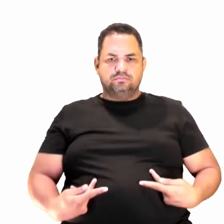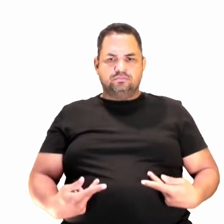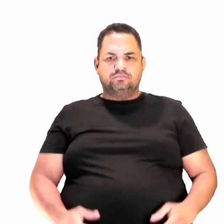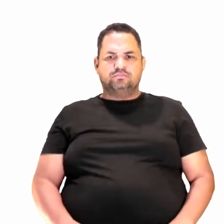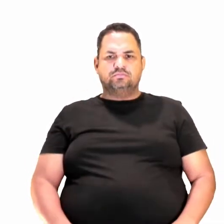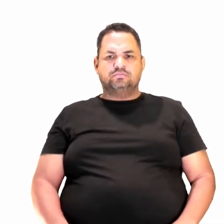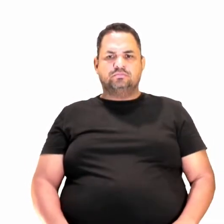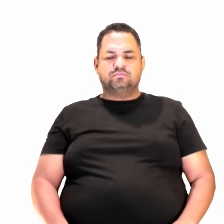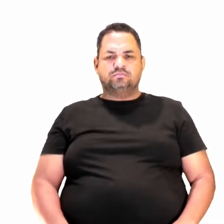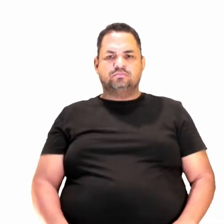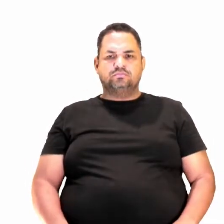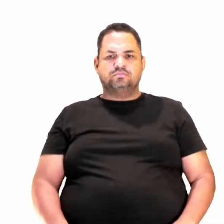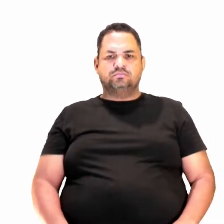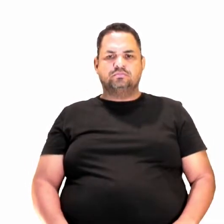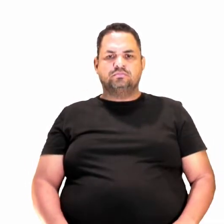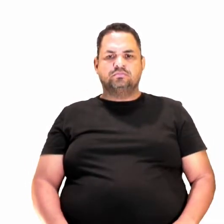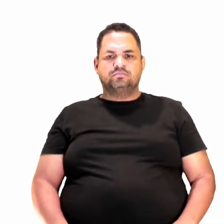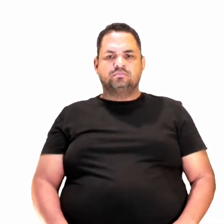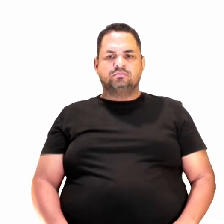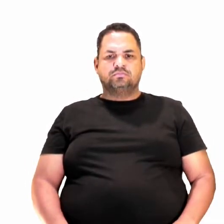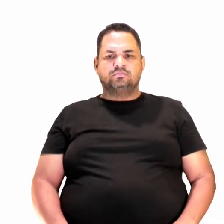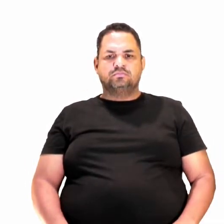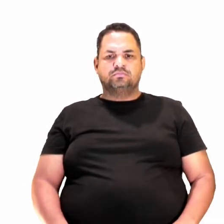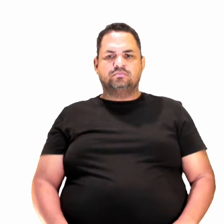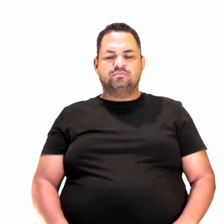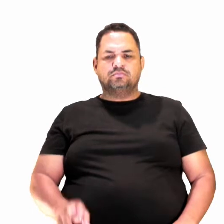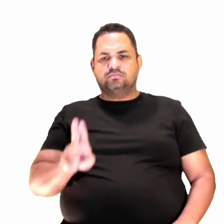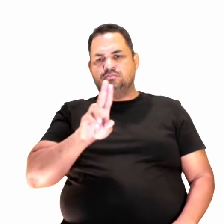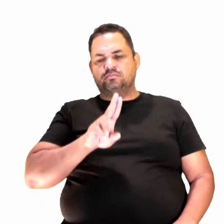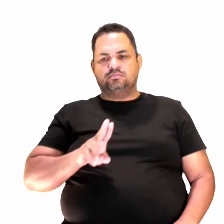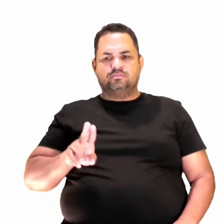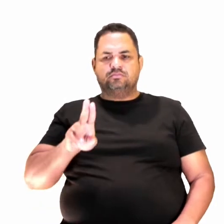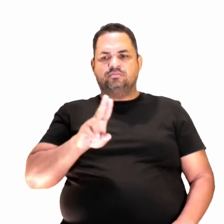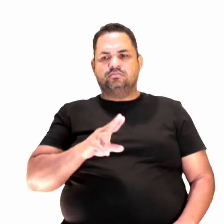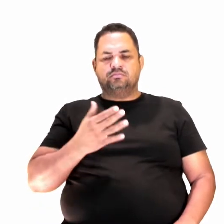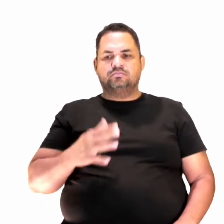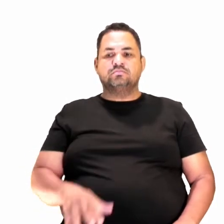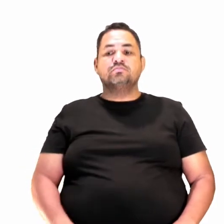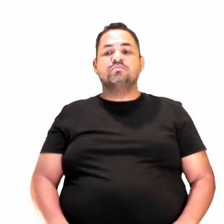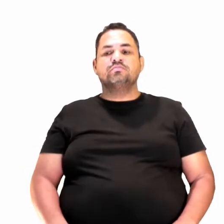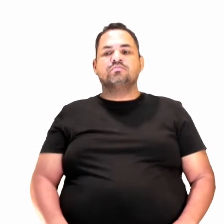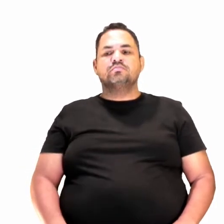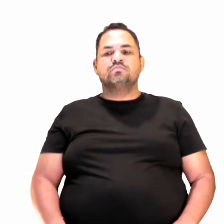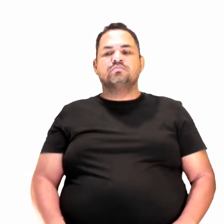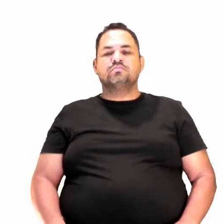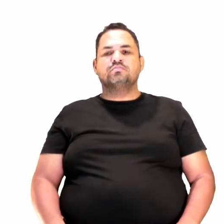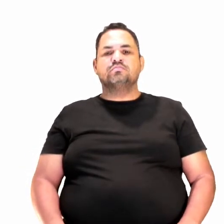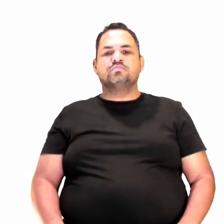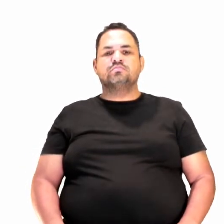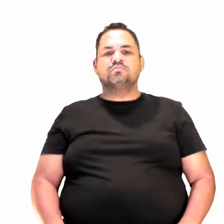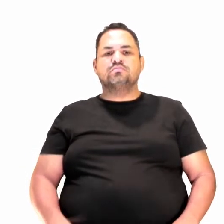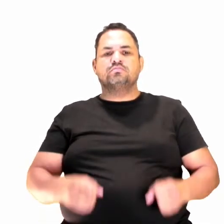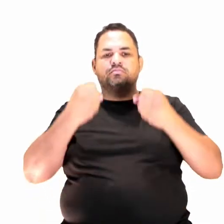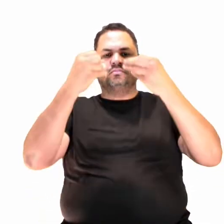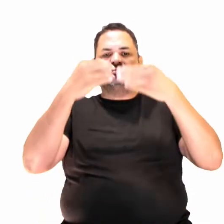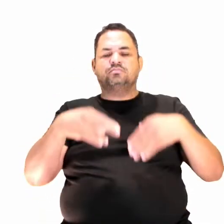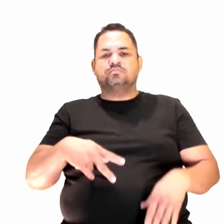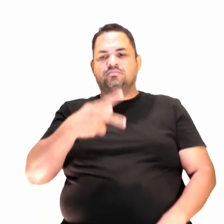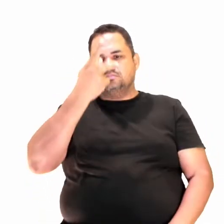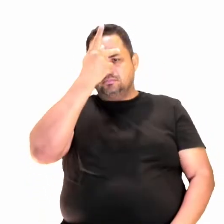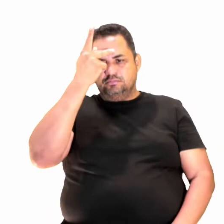has shoulder length, straight, dark brown hair and brown eyes, ou seja, ela tem o cabelo no